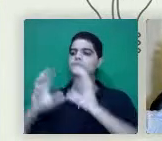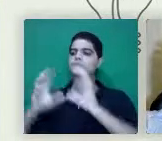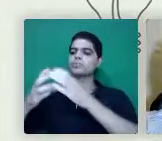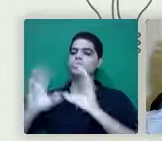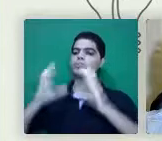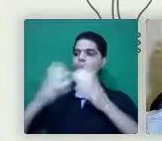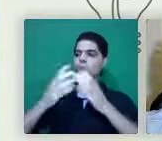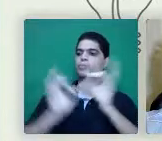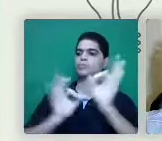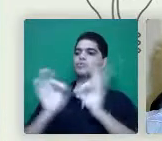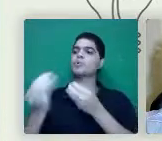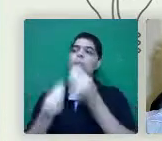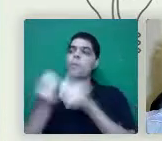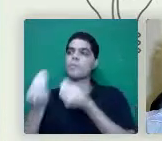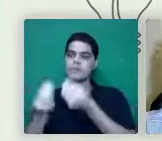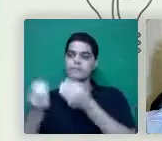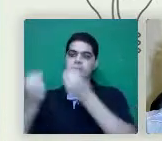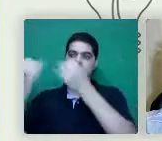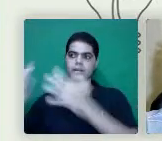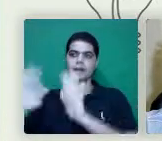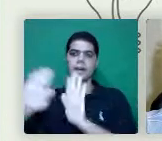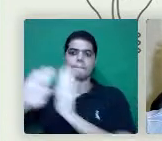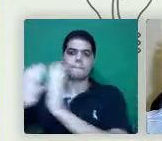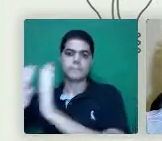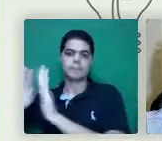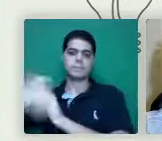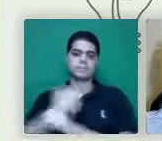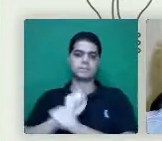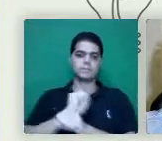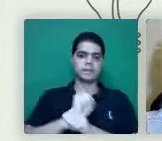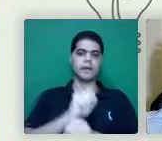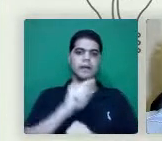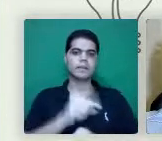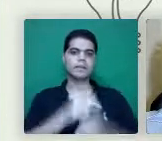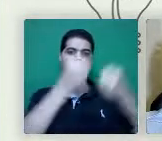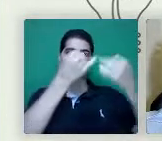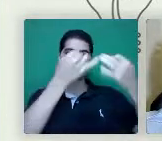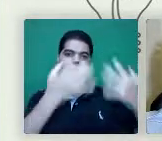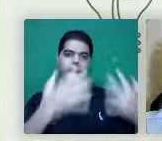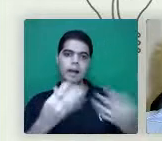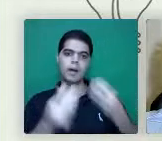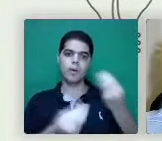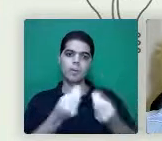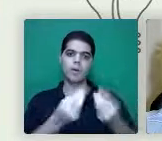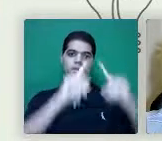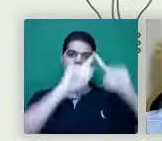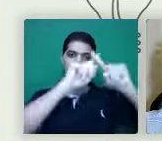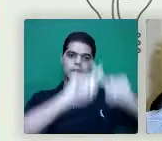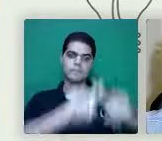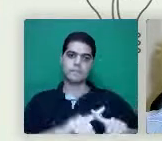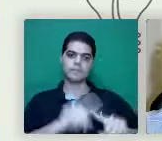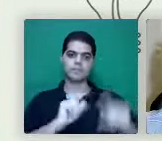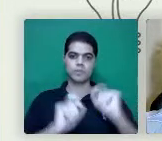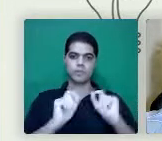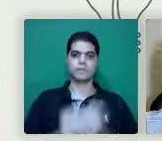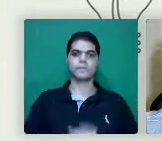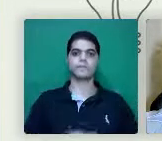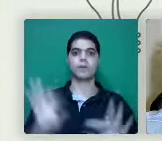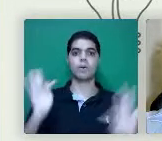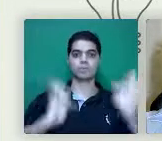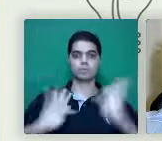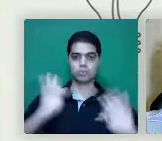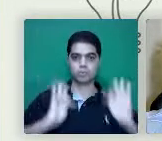tá? Então, só vamos seguir aqui, só para a gente não perder aqui a linha, falando então dos desafios, turismo comunitário, conexão